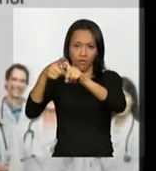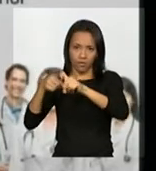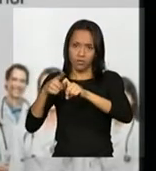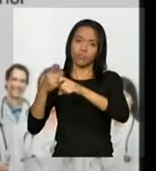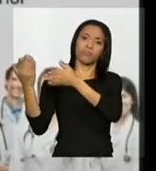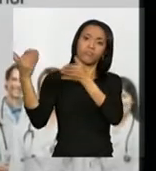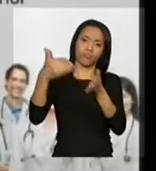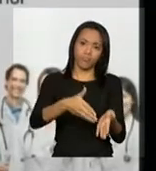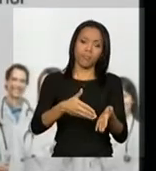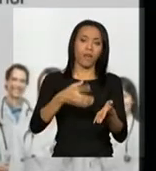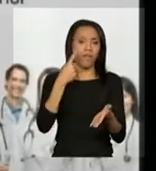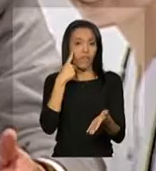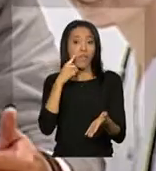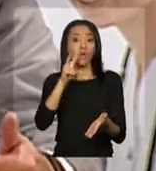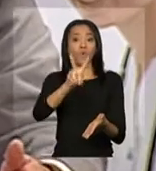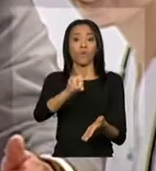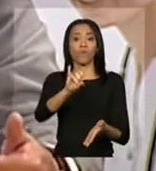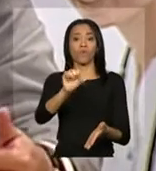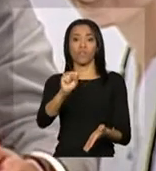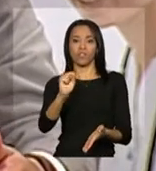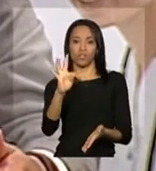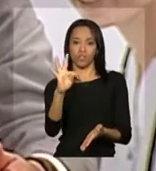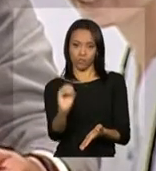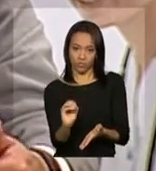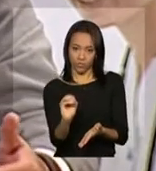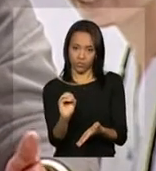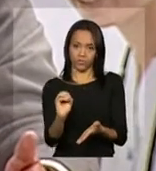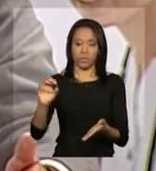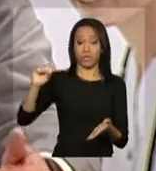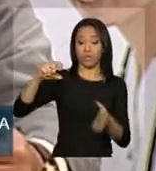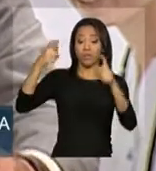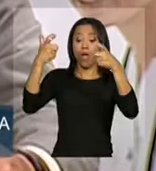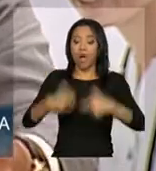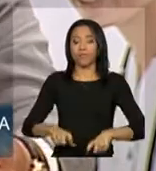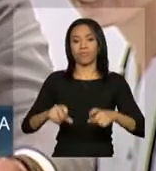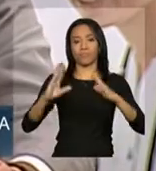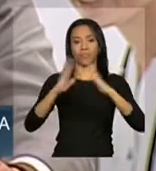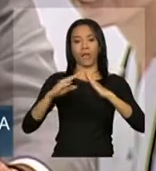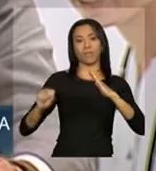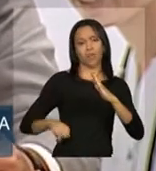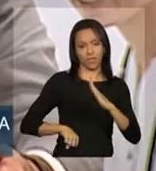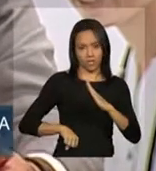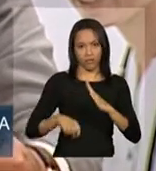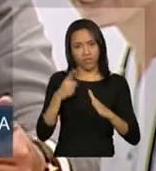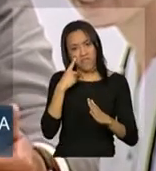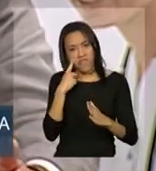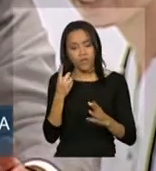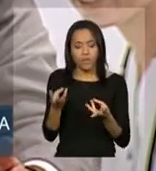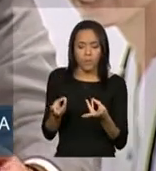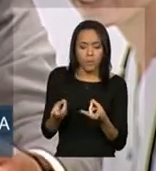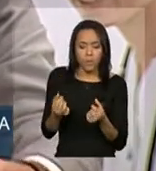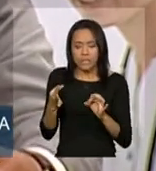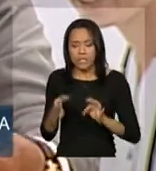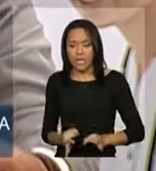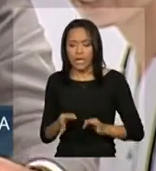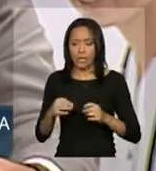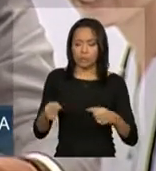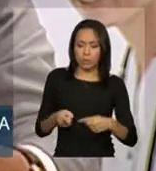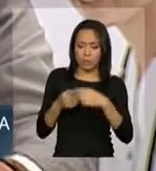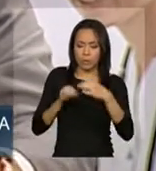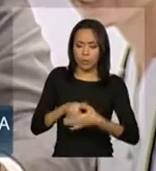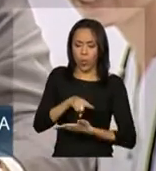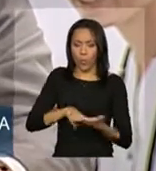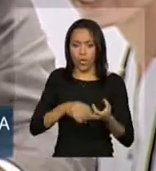lá na na nossa área consular e na nossas embaixadas em todo mundo que tá fazendo esse processo de legalização